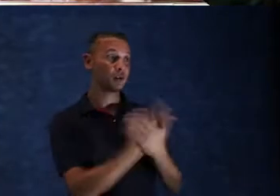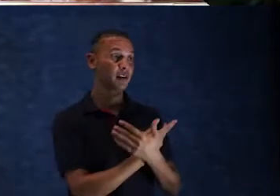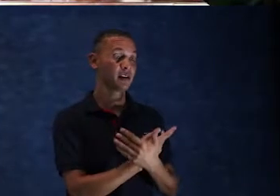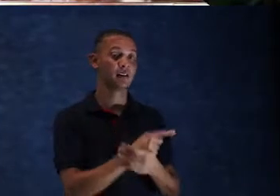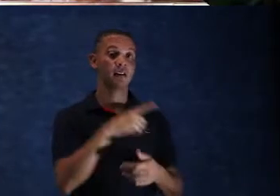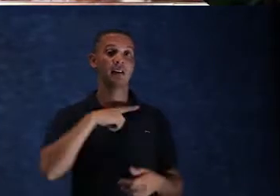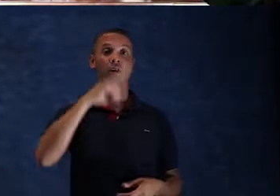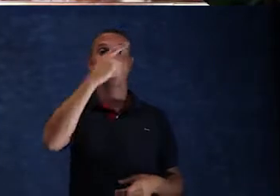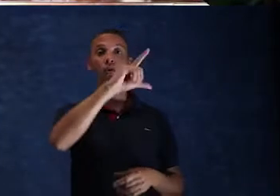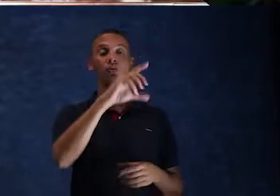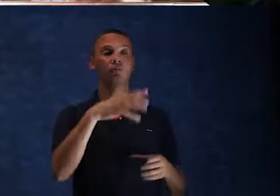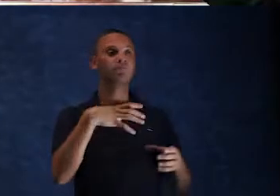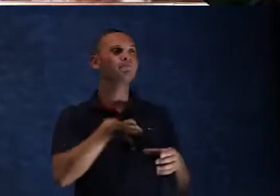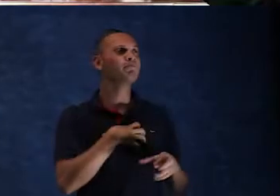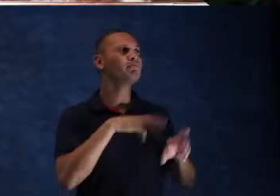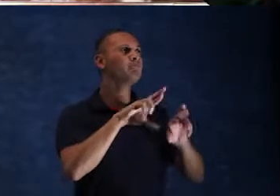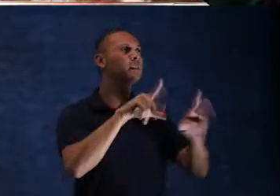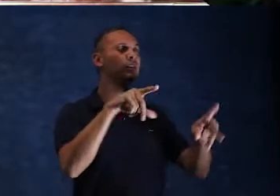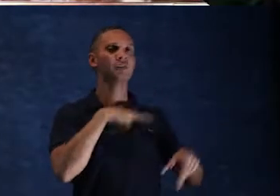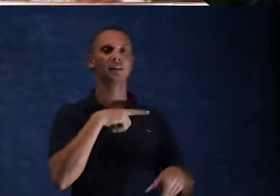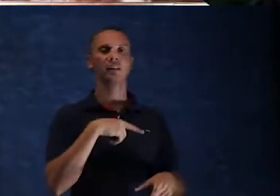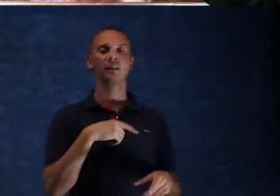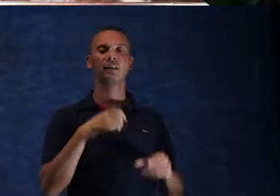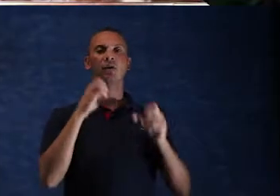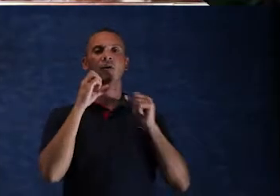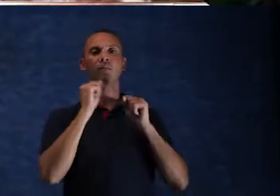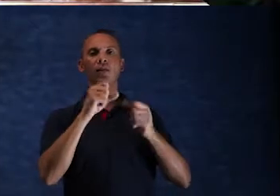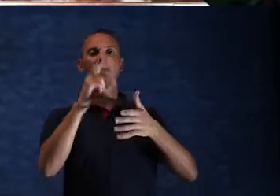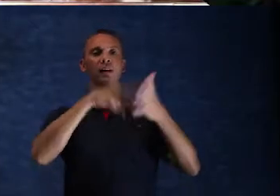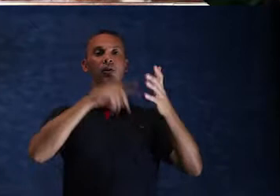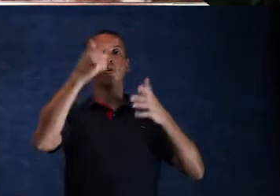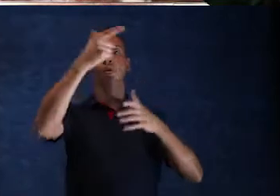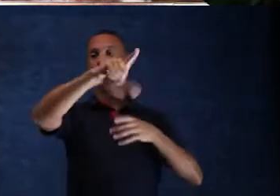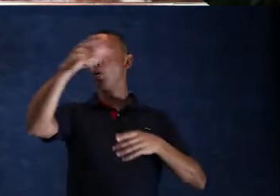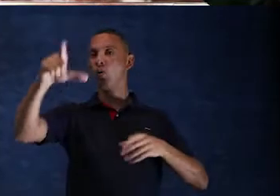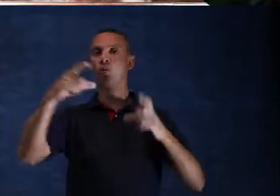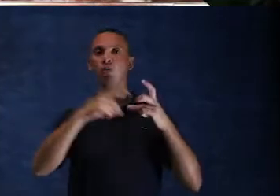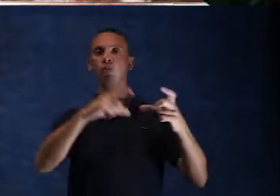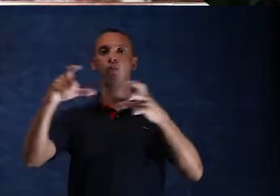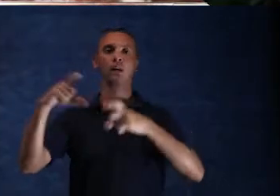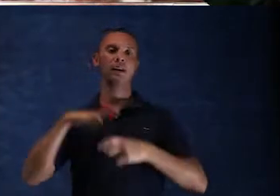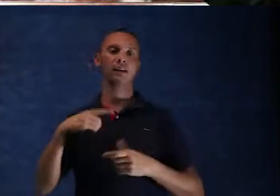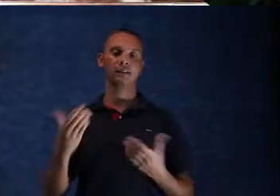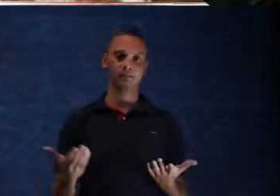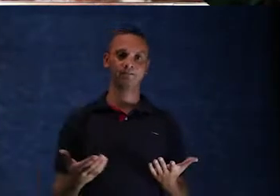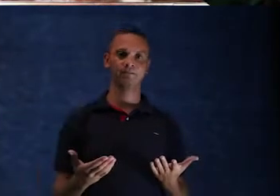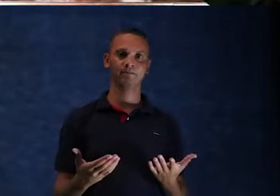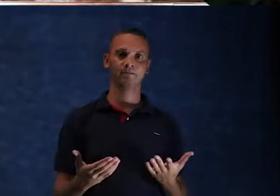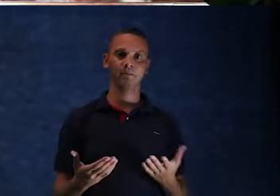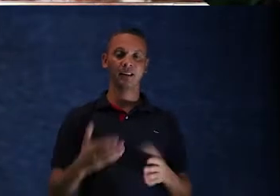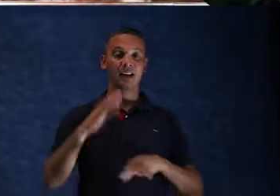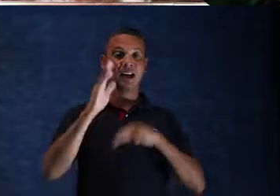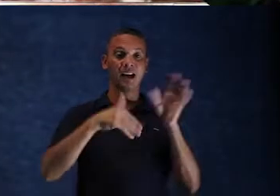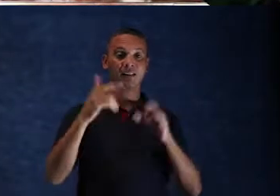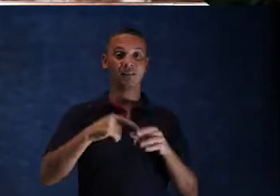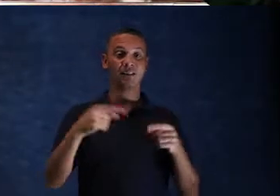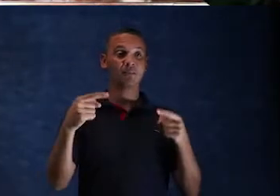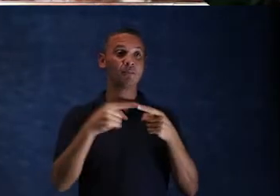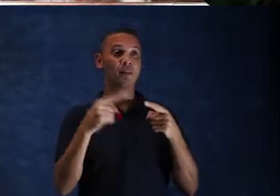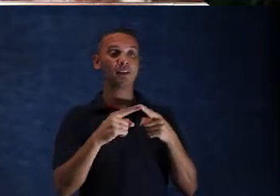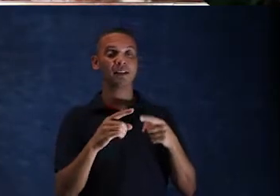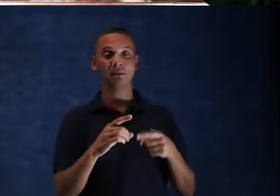ganham outros sentidos. Né? Eles remetem o leitor a outros lugares. Eles são, muitas vezes,